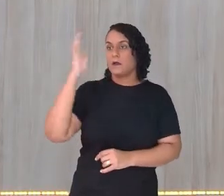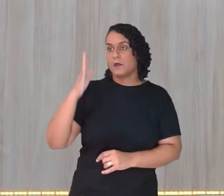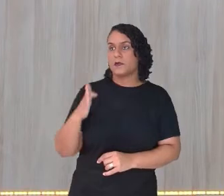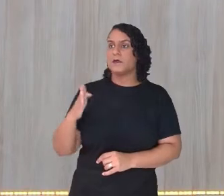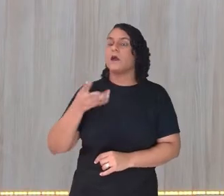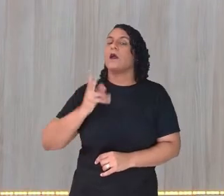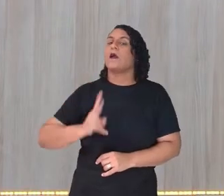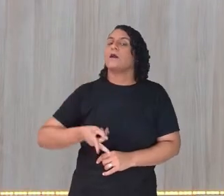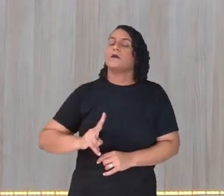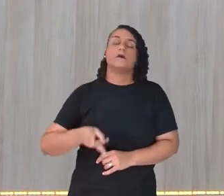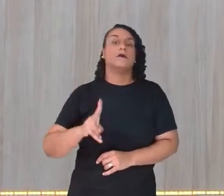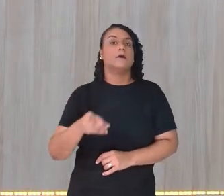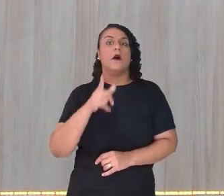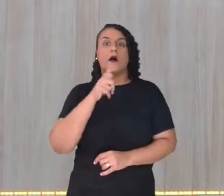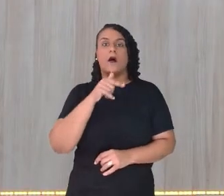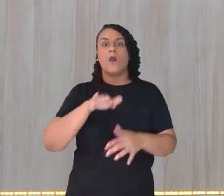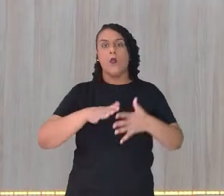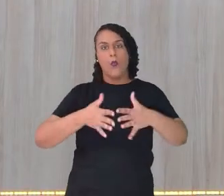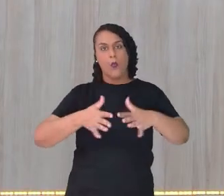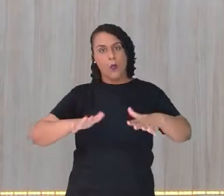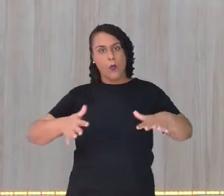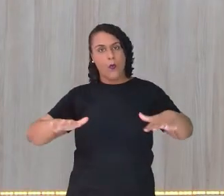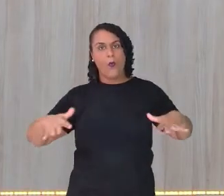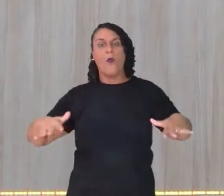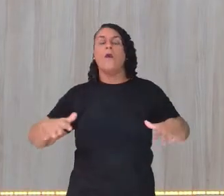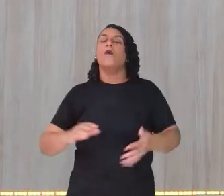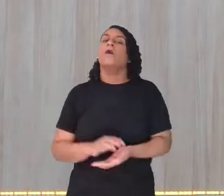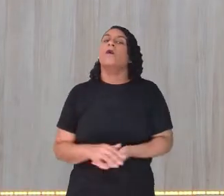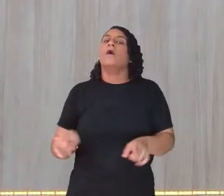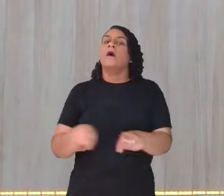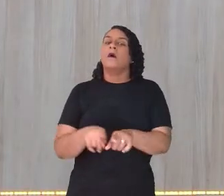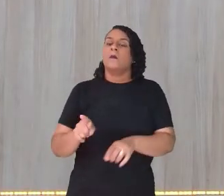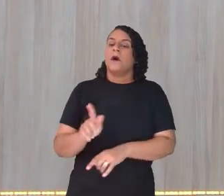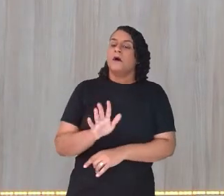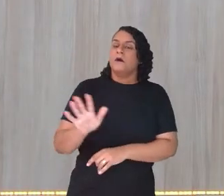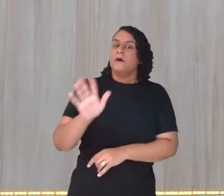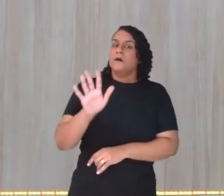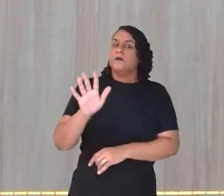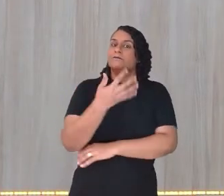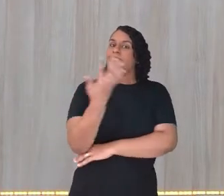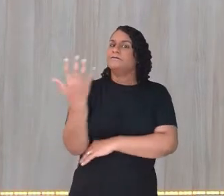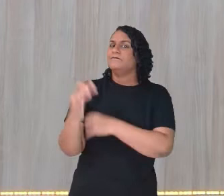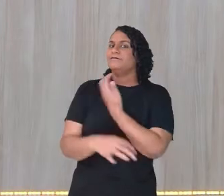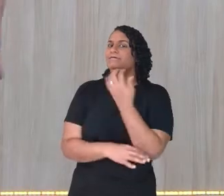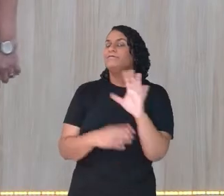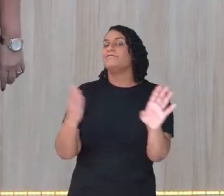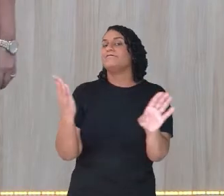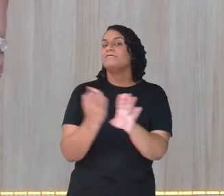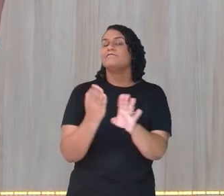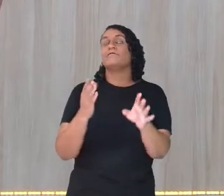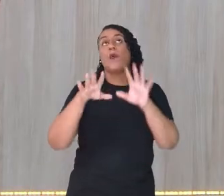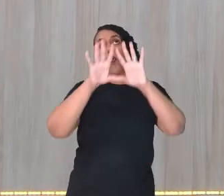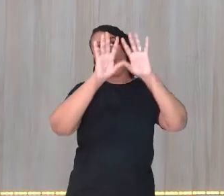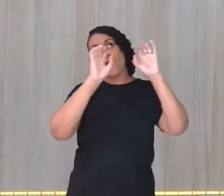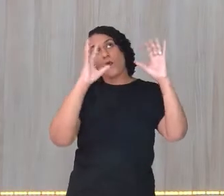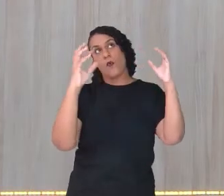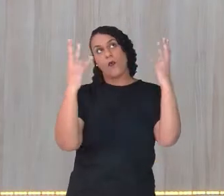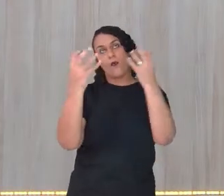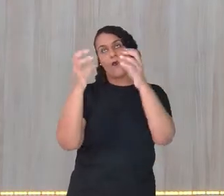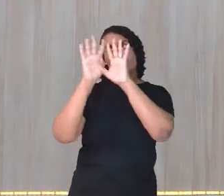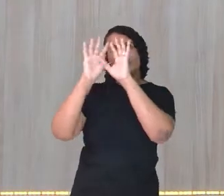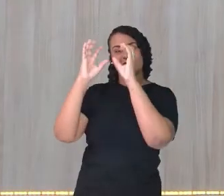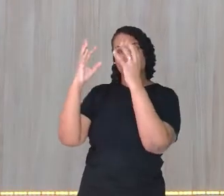estão sempre no estado líquido. E a questão do estado gasoso, na natureza, as nuvens que estão